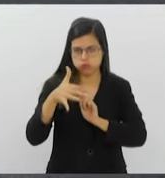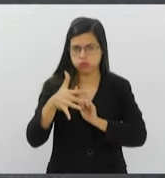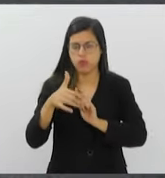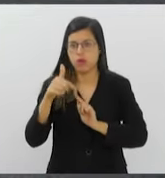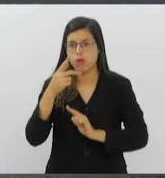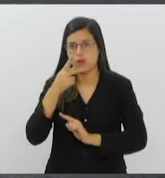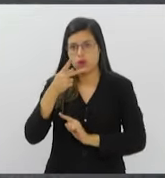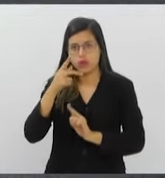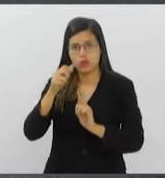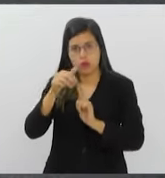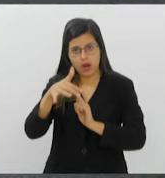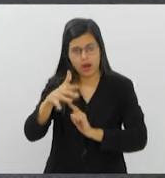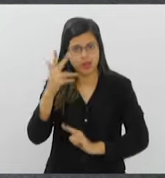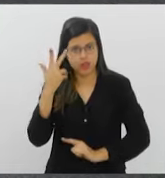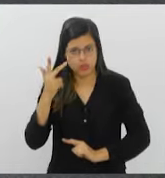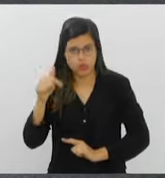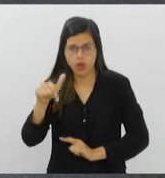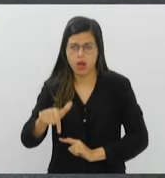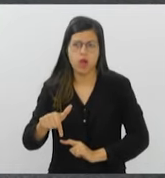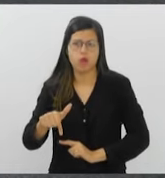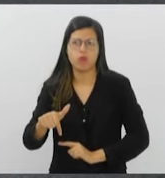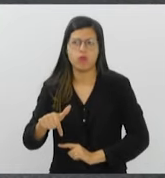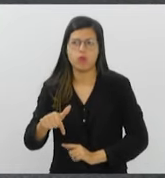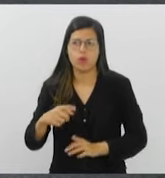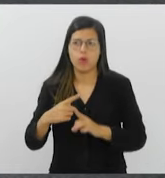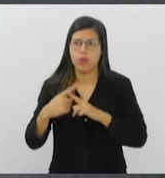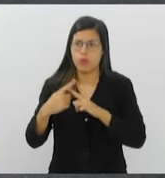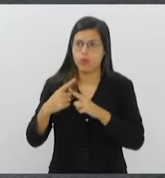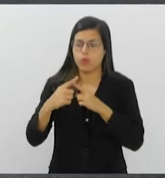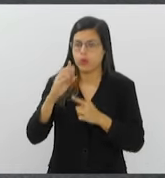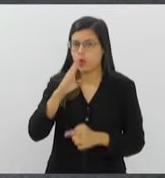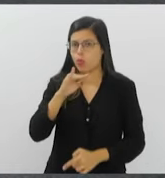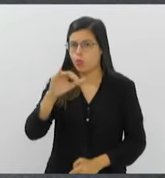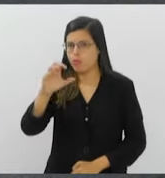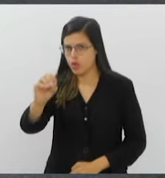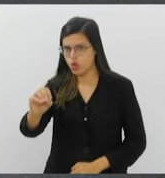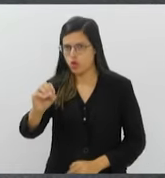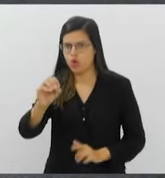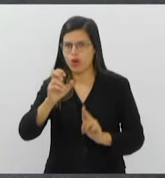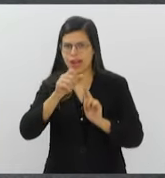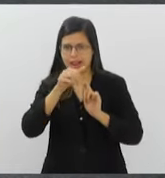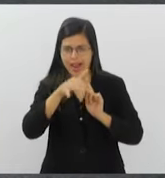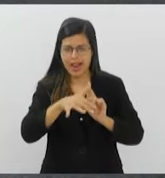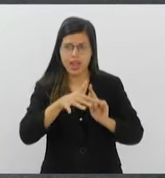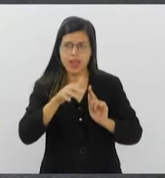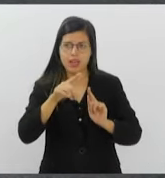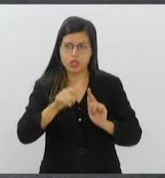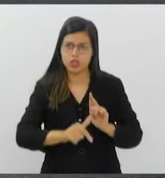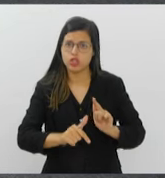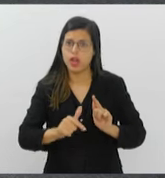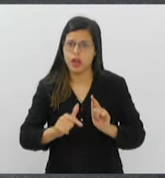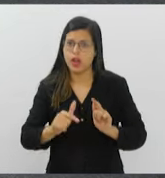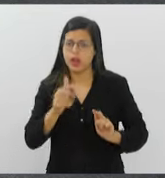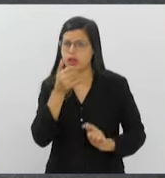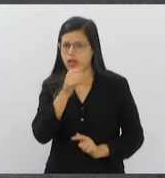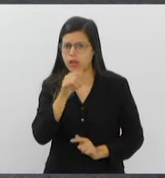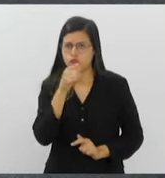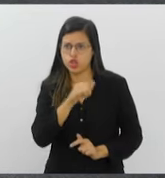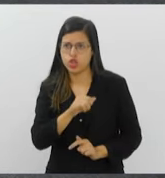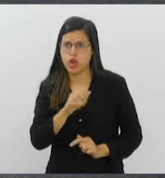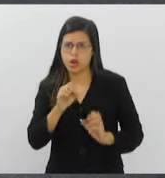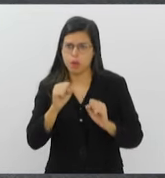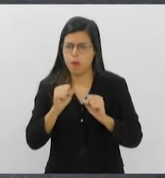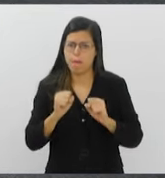natural que vem lá da plataforma, porque o gás, o biogás é renovável. O gás do lixo é energia renovável